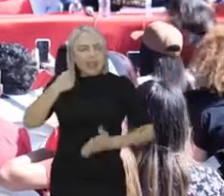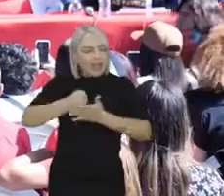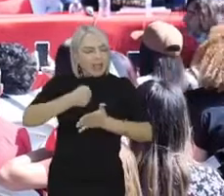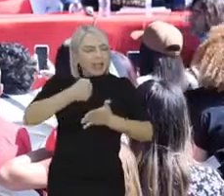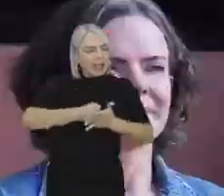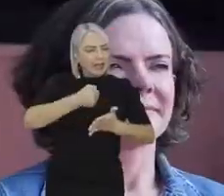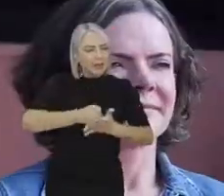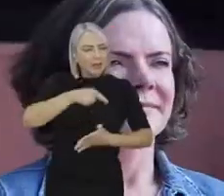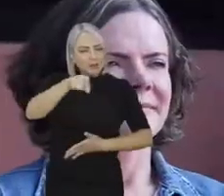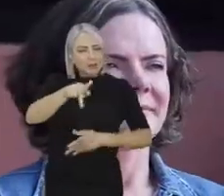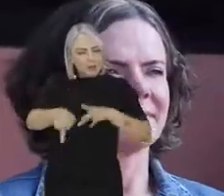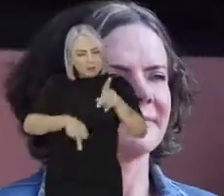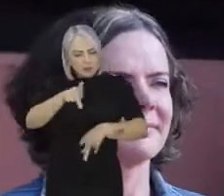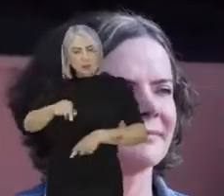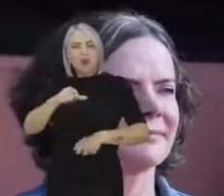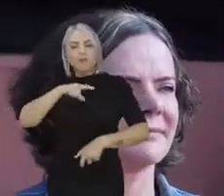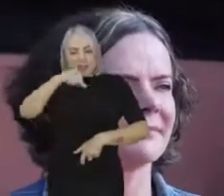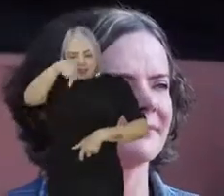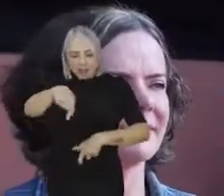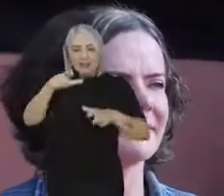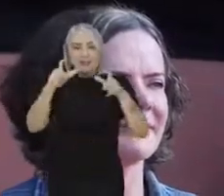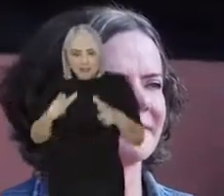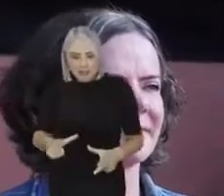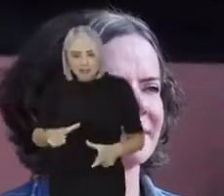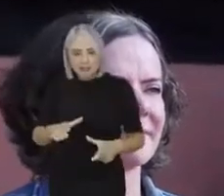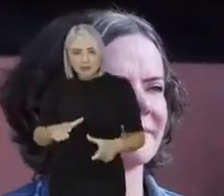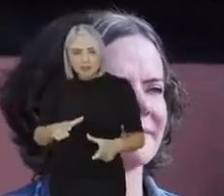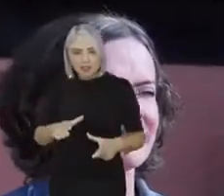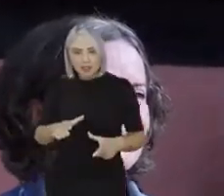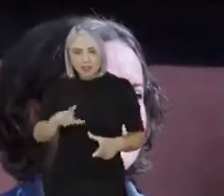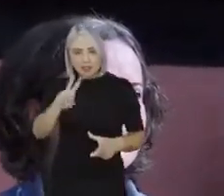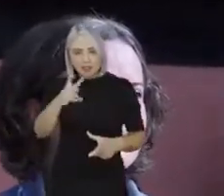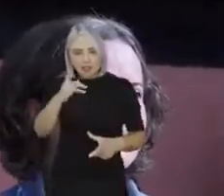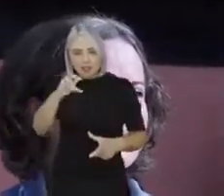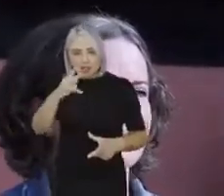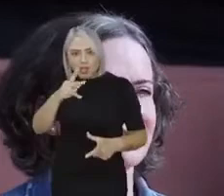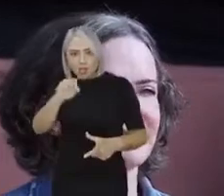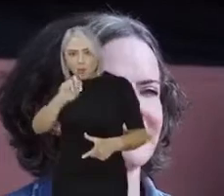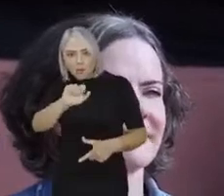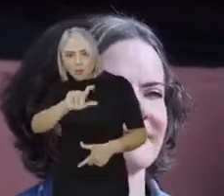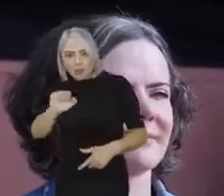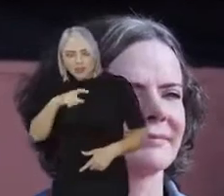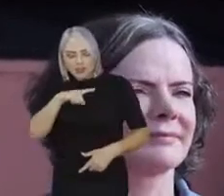Heliópolis tem aqui. Do inconformismo que nós